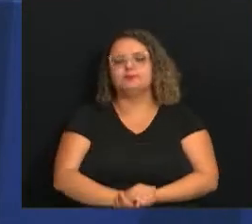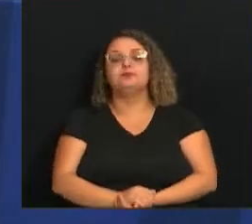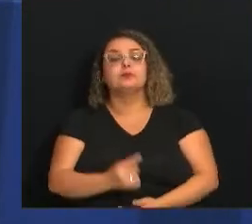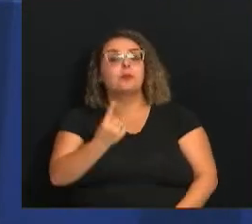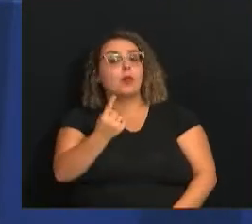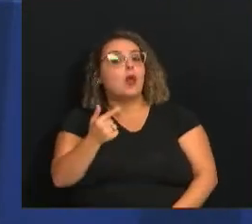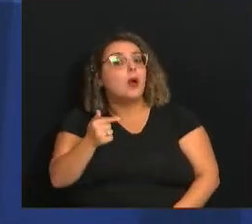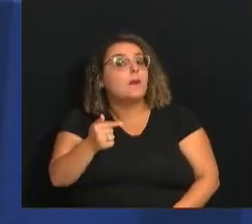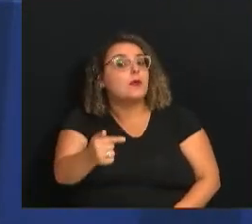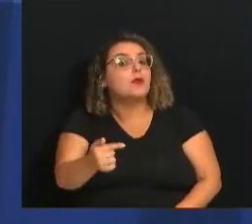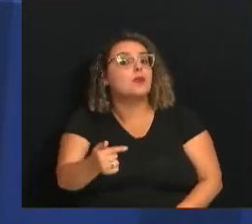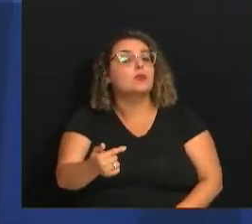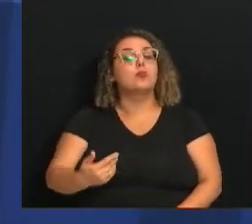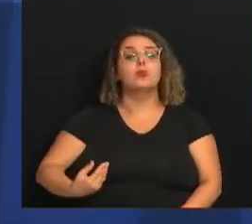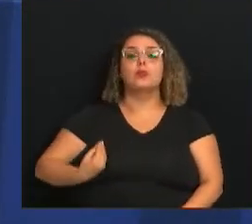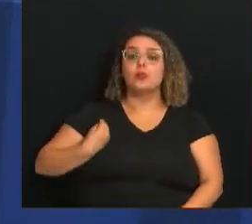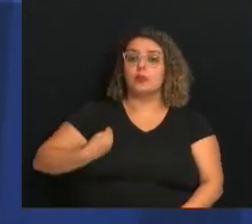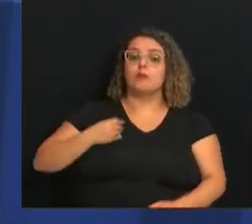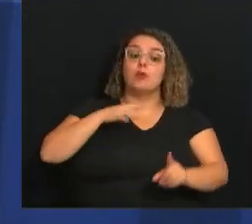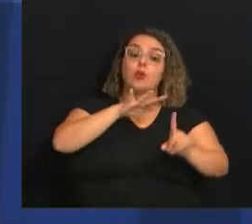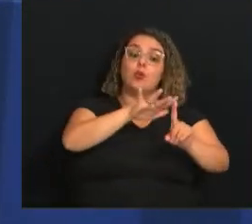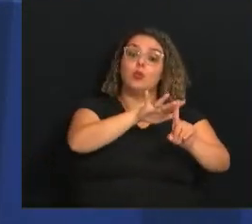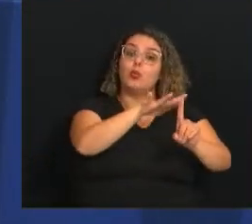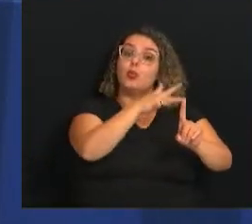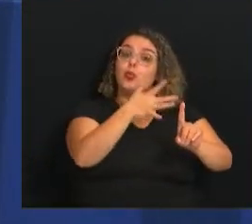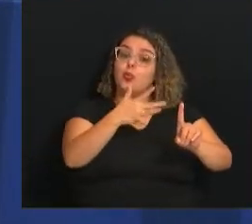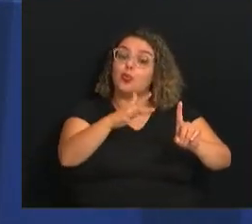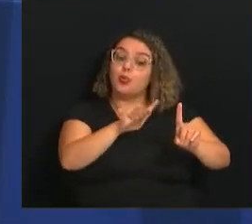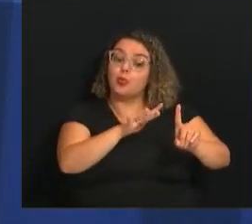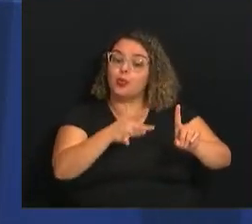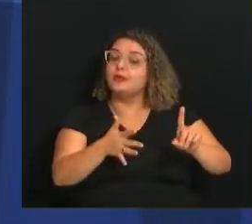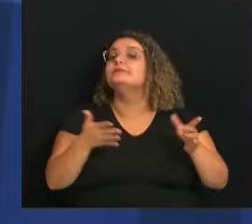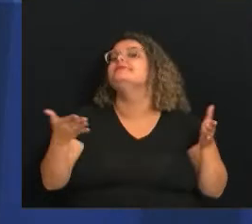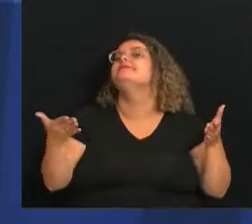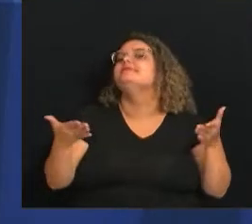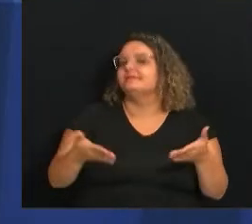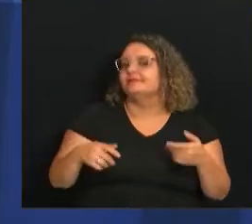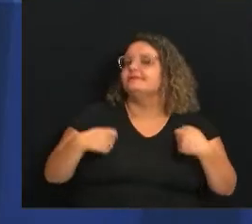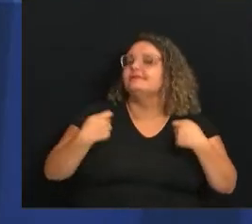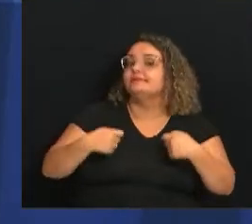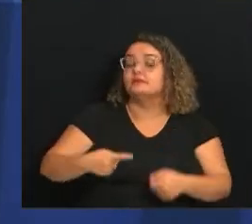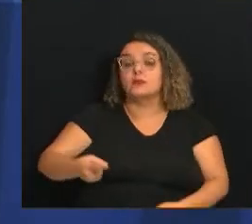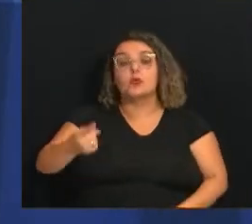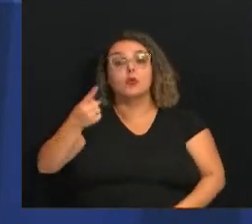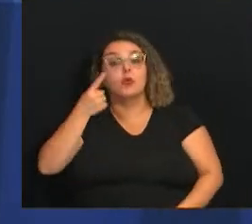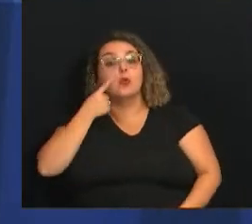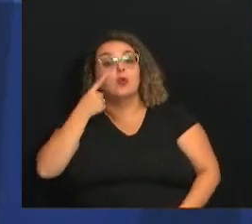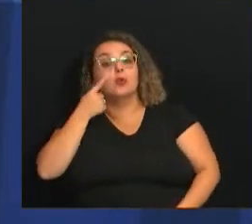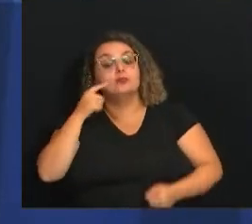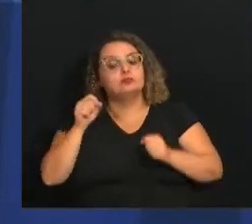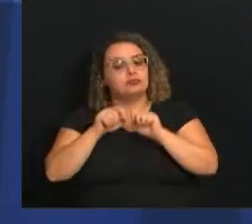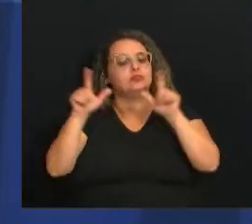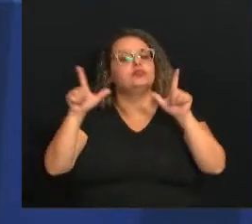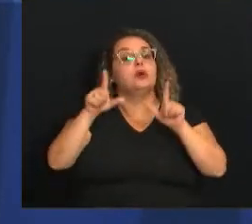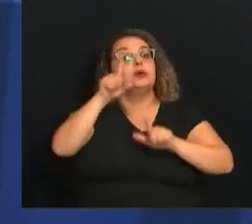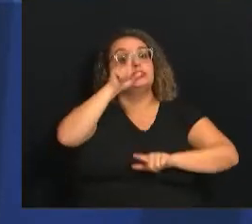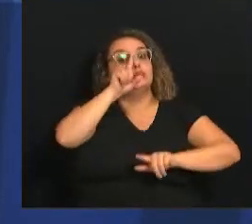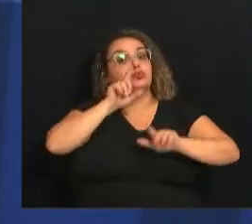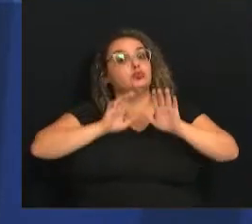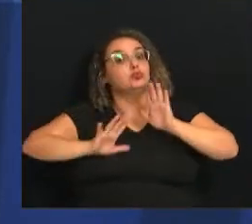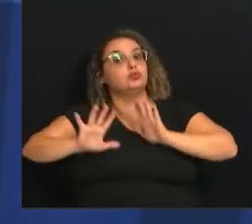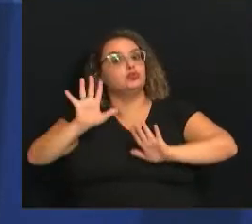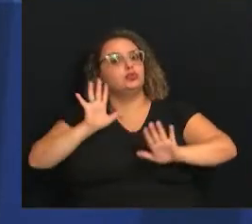estamos vivendo o outono e nesta estação é preciso ficar muito atento e tomar cuidados com